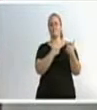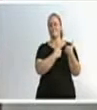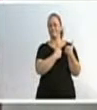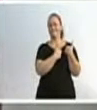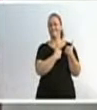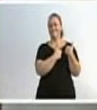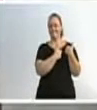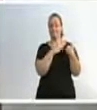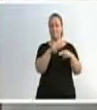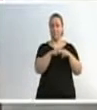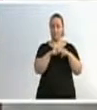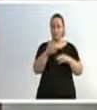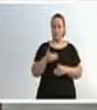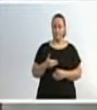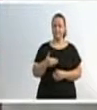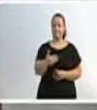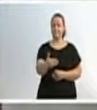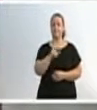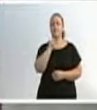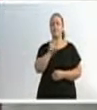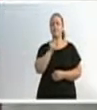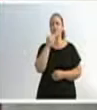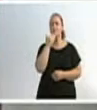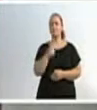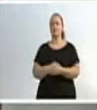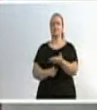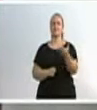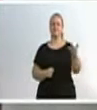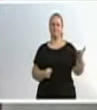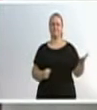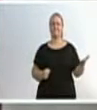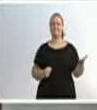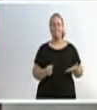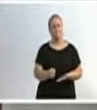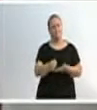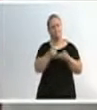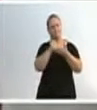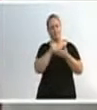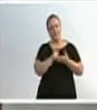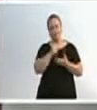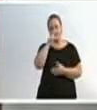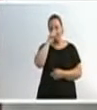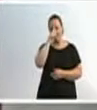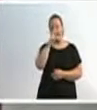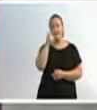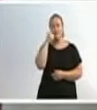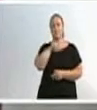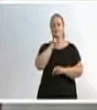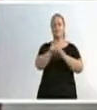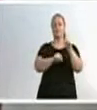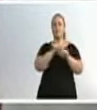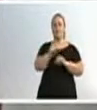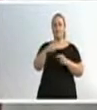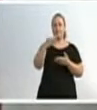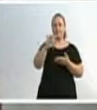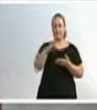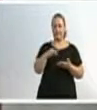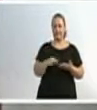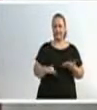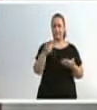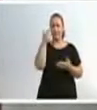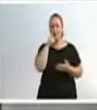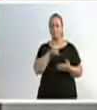de agora, pedir à comunidade blumenauense, pedir a todos os vereadores que me ajudem nessa ideia de recolhermos assinaturas para a luta de um